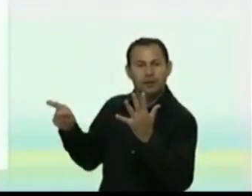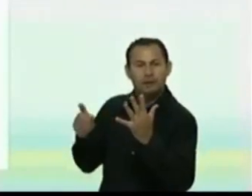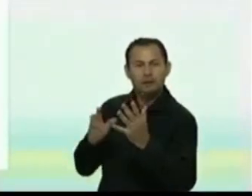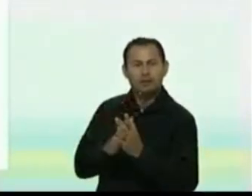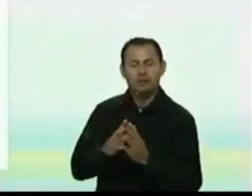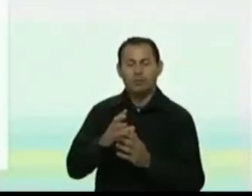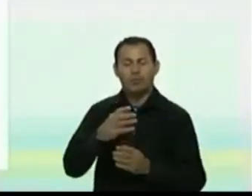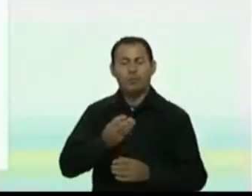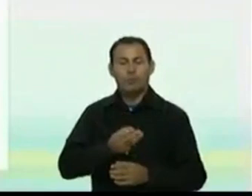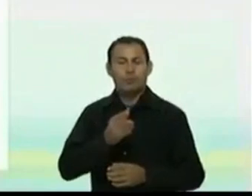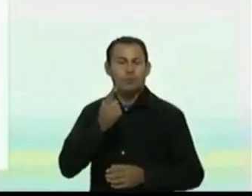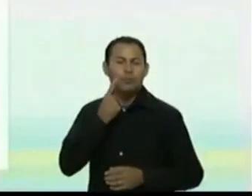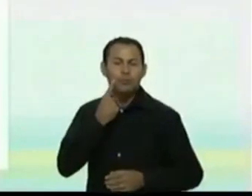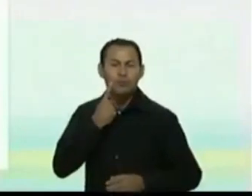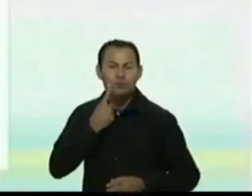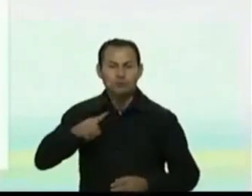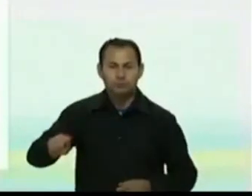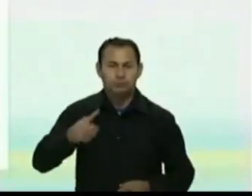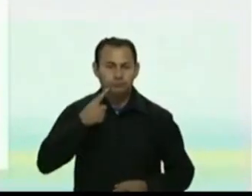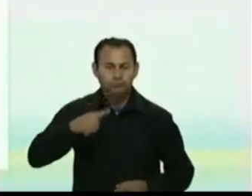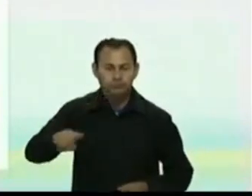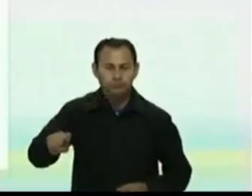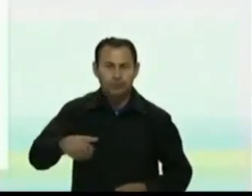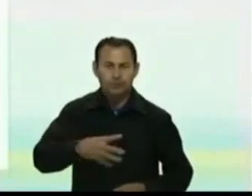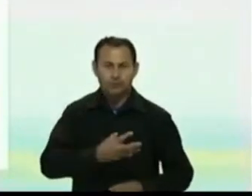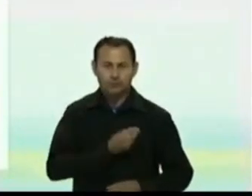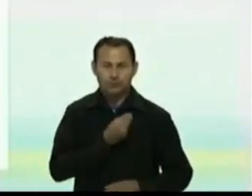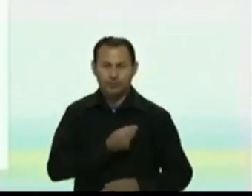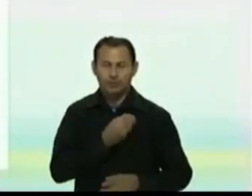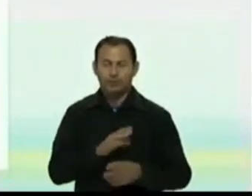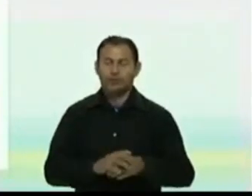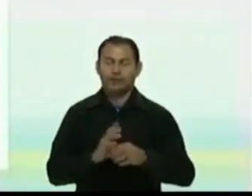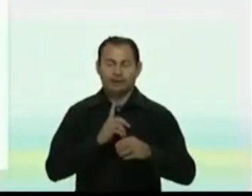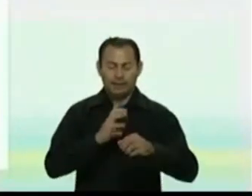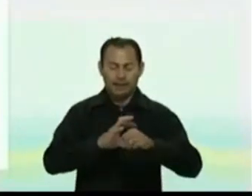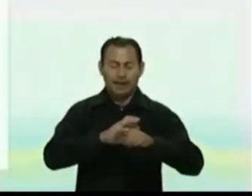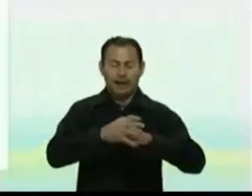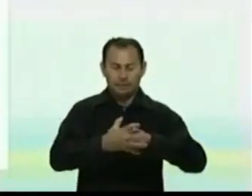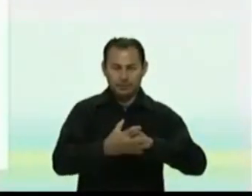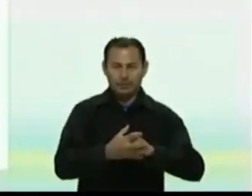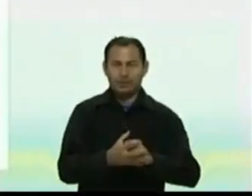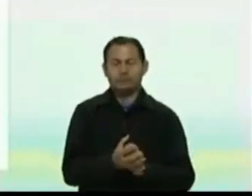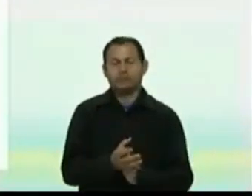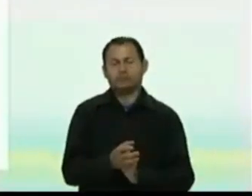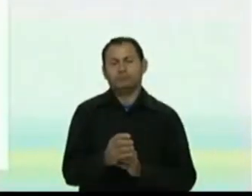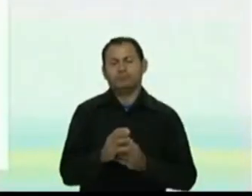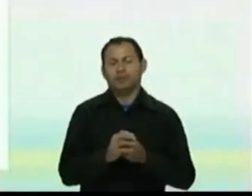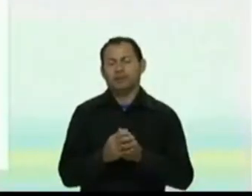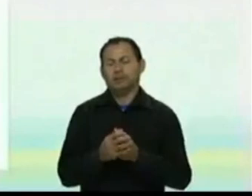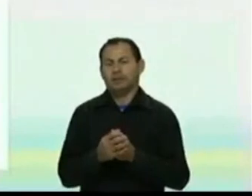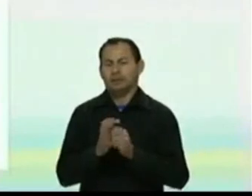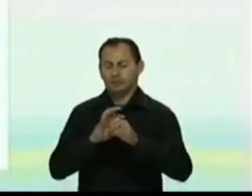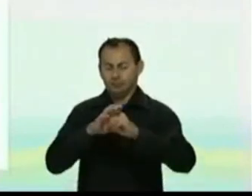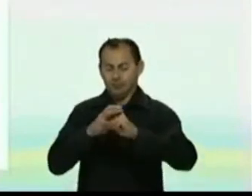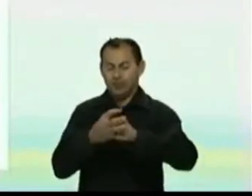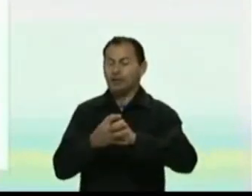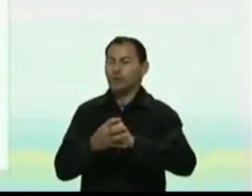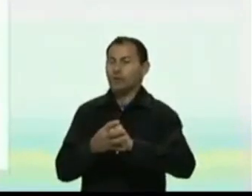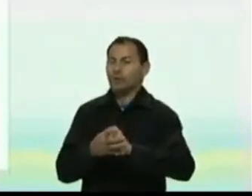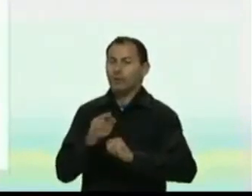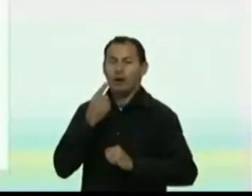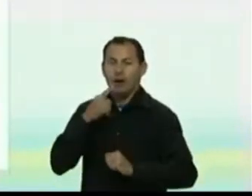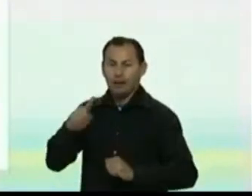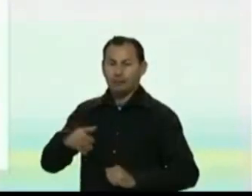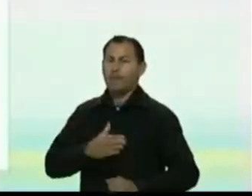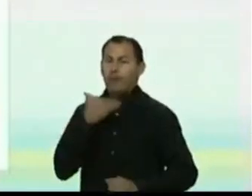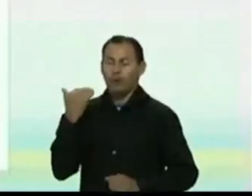rato vive, que são as encapsuladas mortas e as sem cápsula, você esperaria que o rato vivesse, né? Claro, você está juntando duas situações em que o